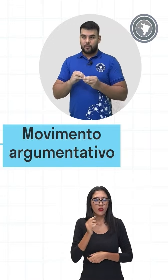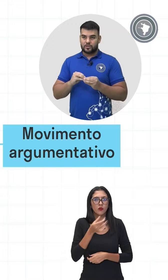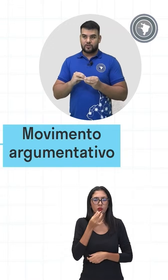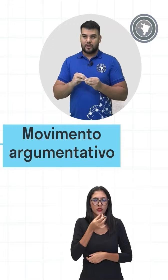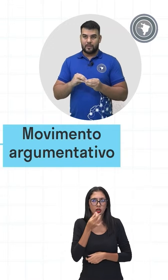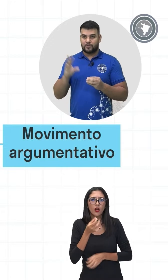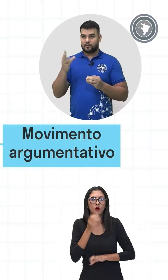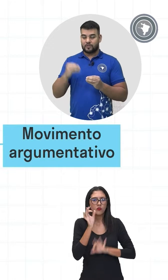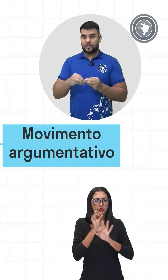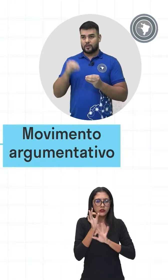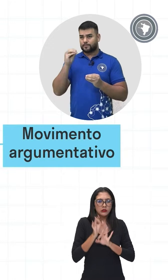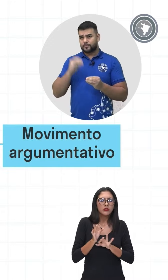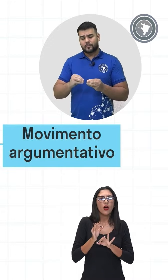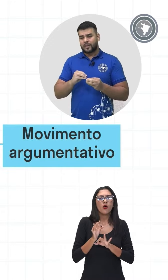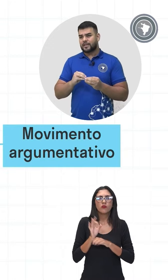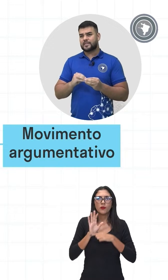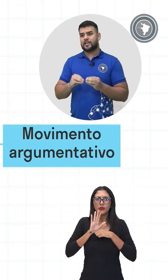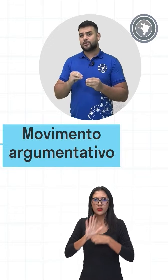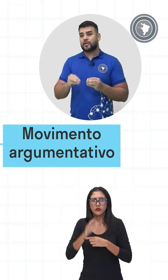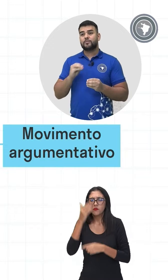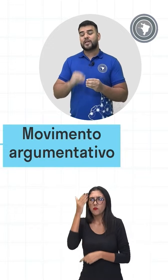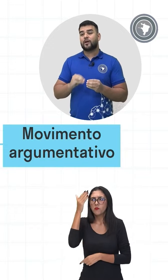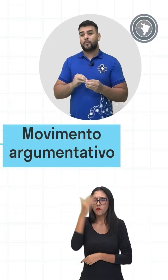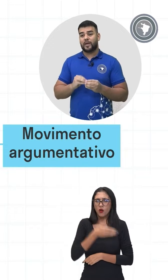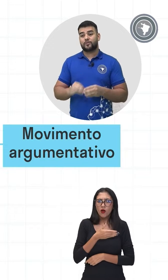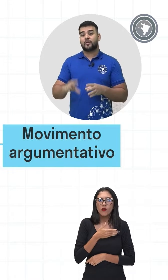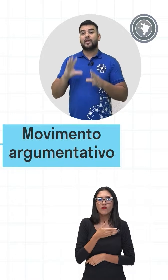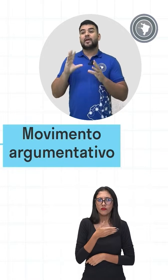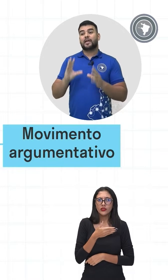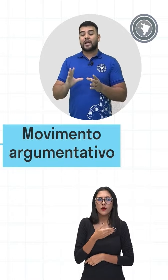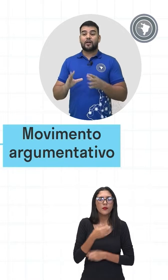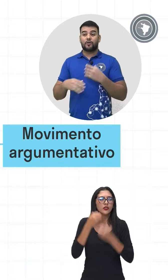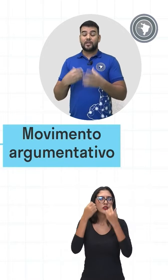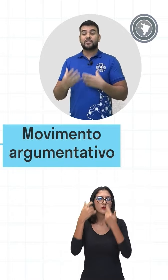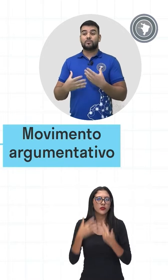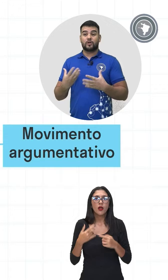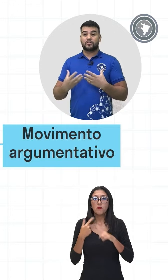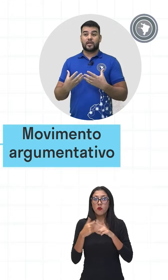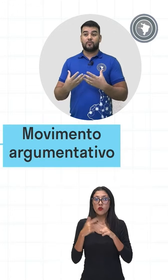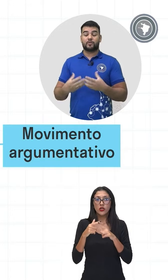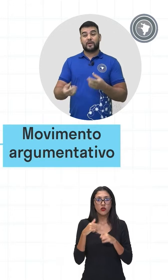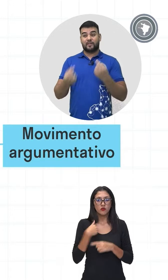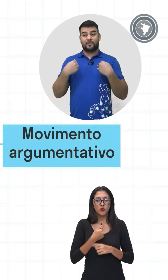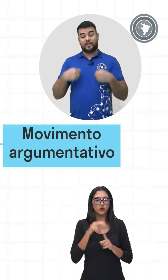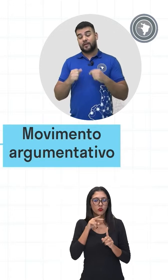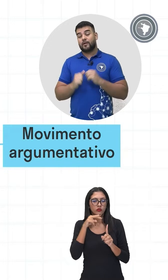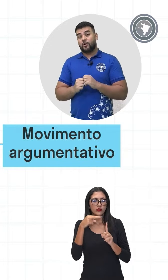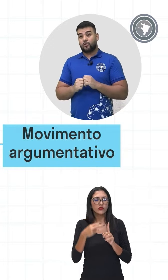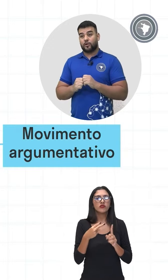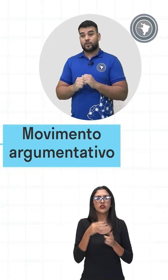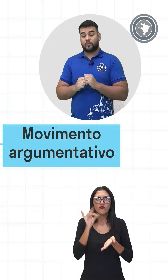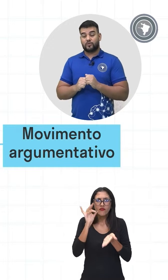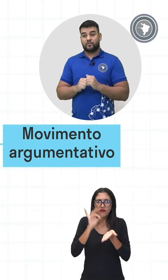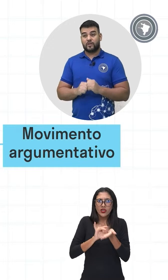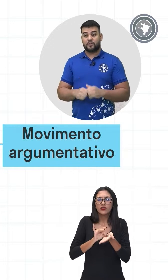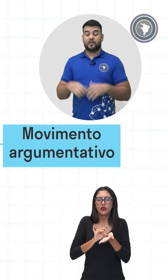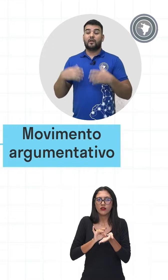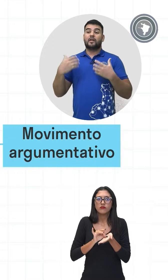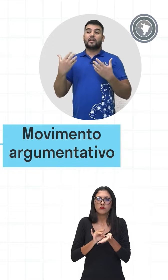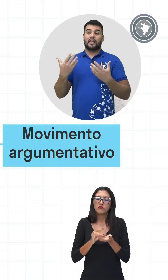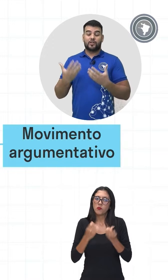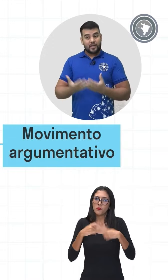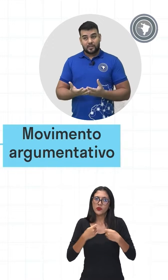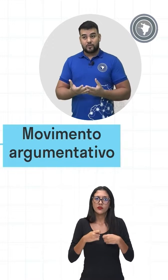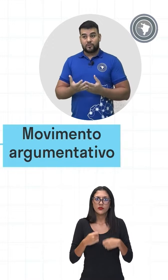selecionamos posicionamentos, ou seja, selecionamos argumentos e, claro, organizamos nossos argumentos para defender o nosso ponto de